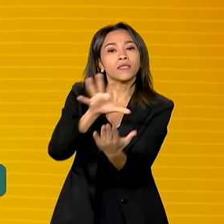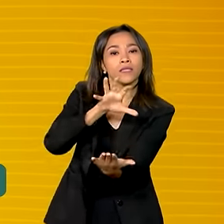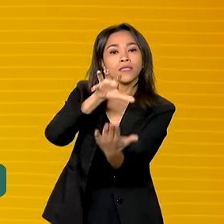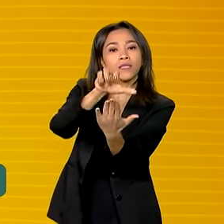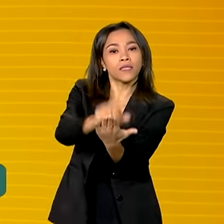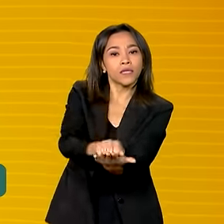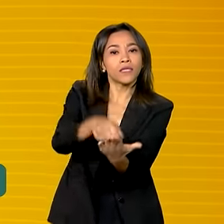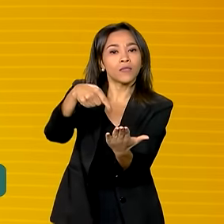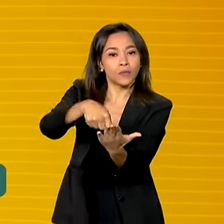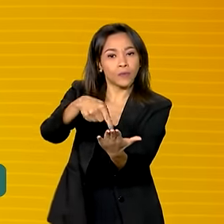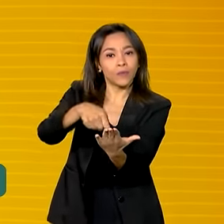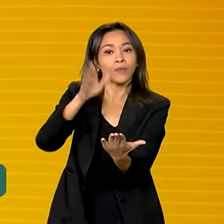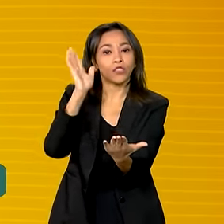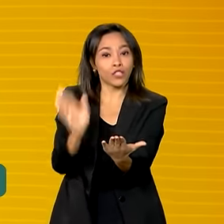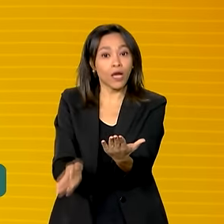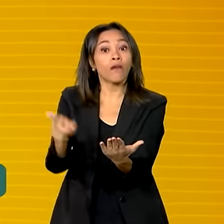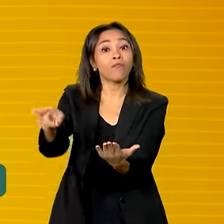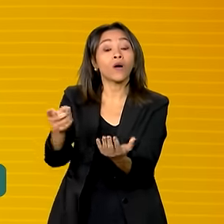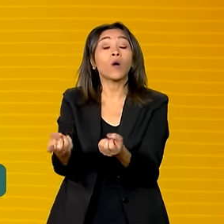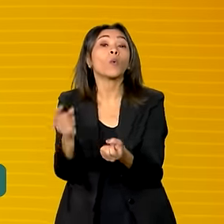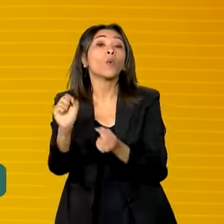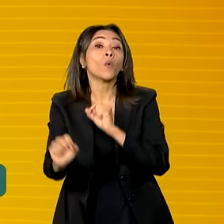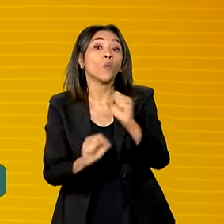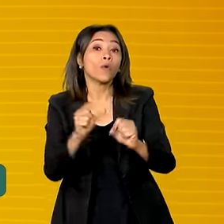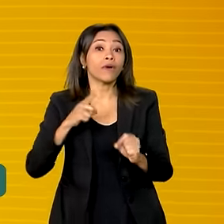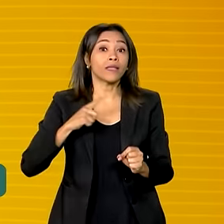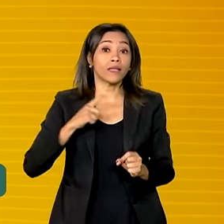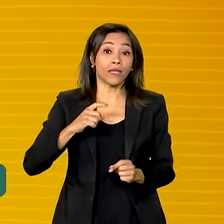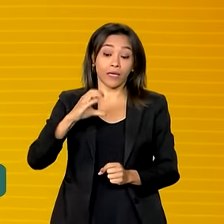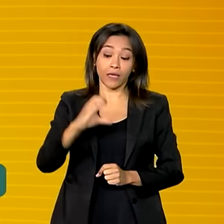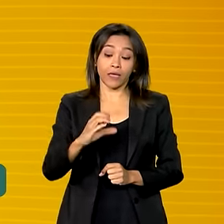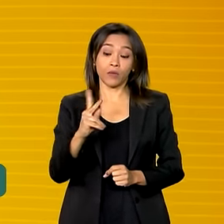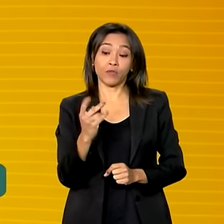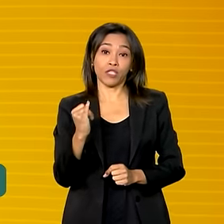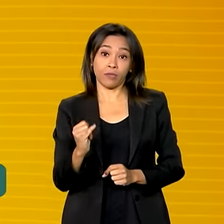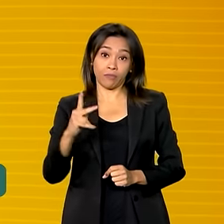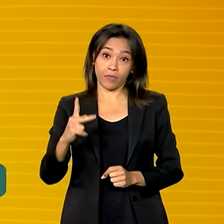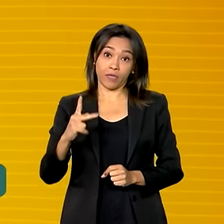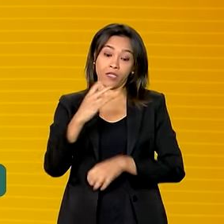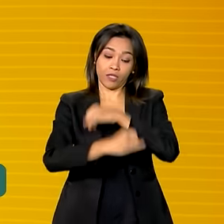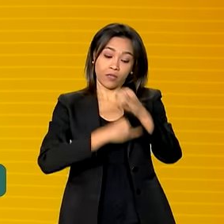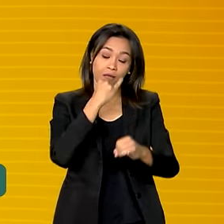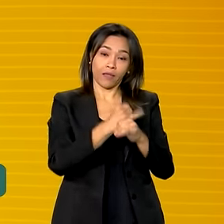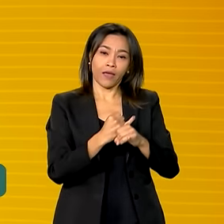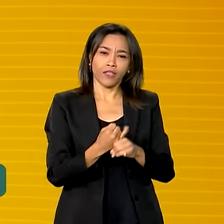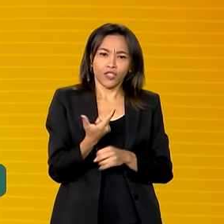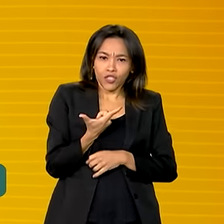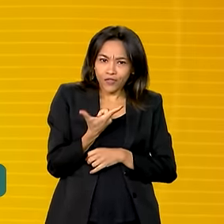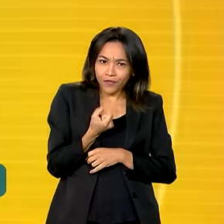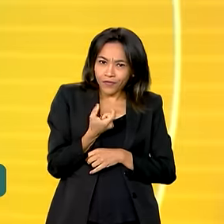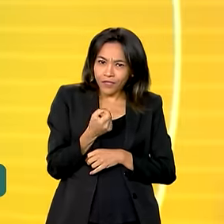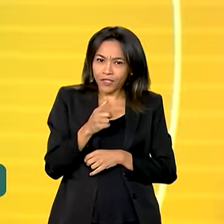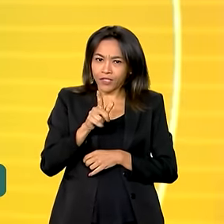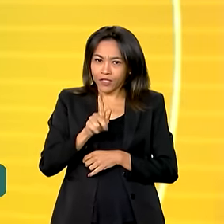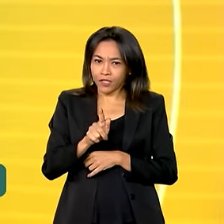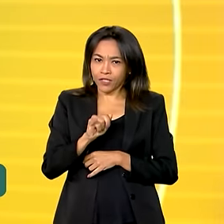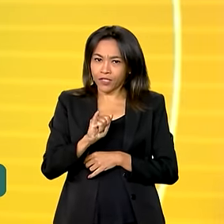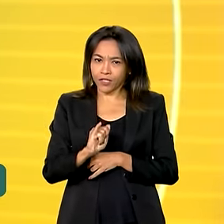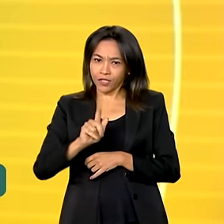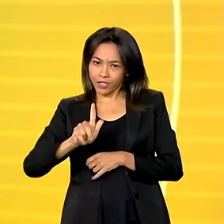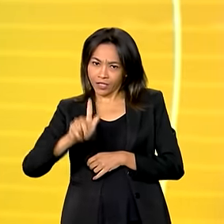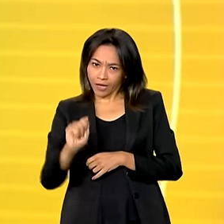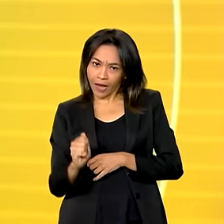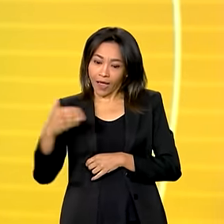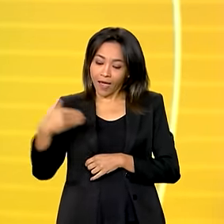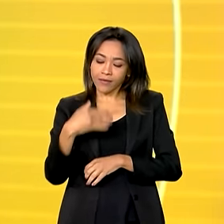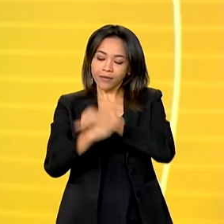CadÚnico. Eles vão contar agora com um pacote mensal de internet móvel de 20 gigabytes. O Internet Brasil